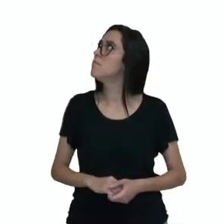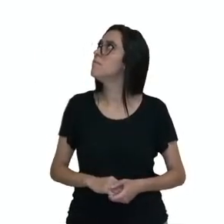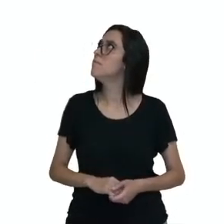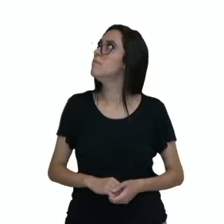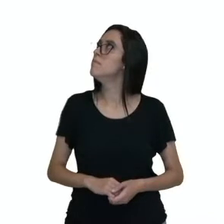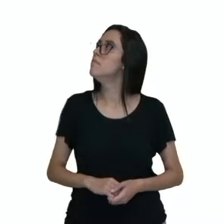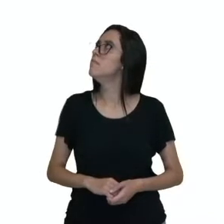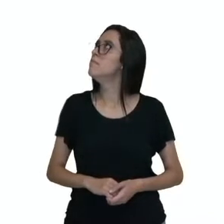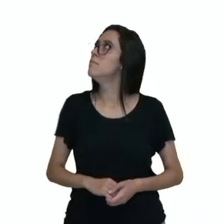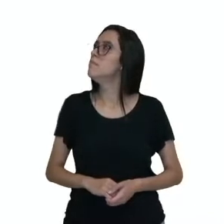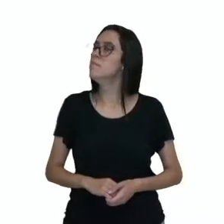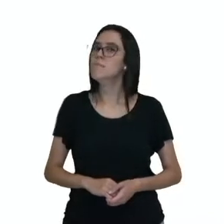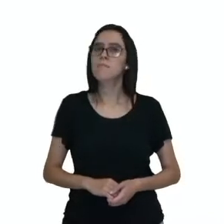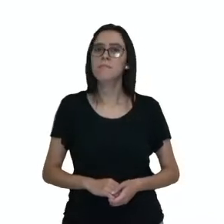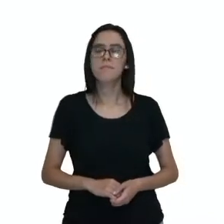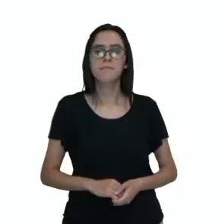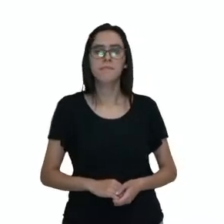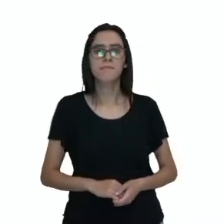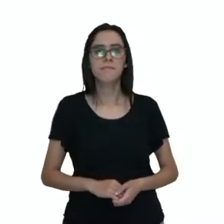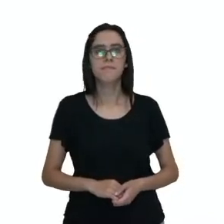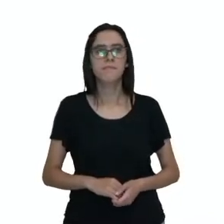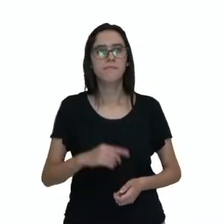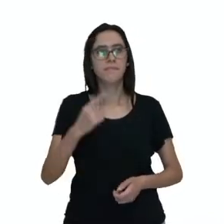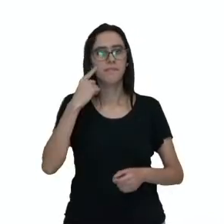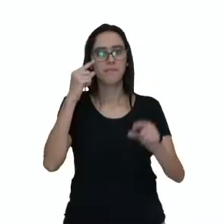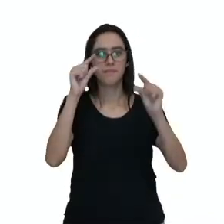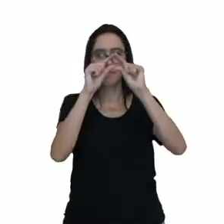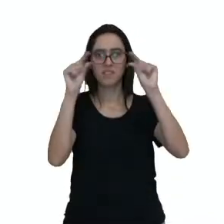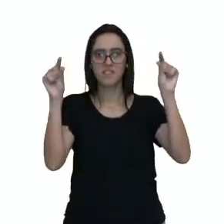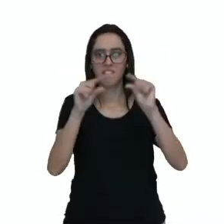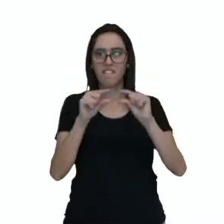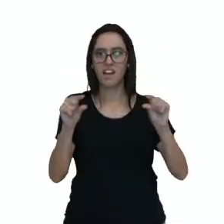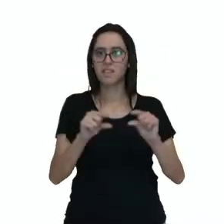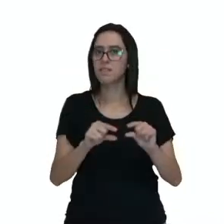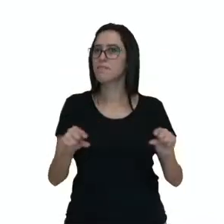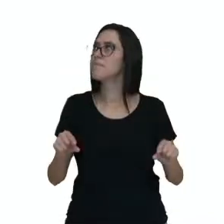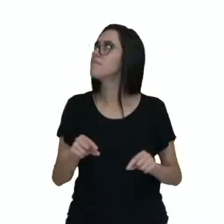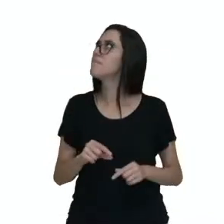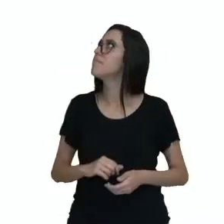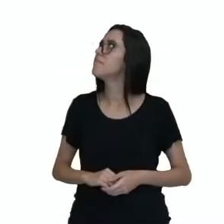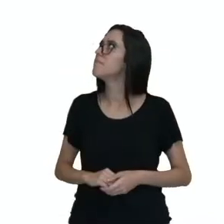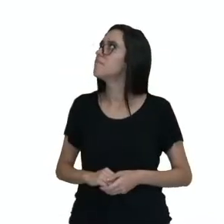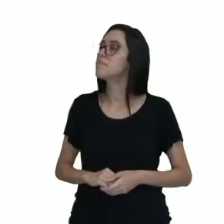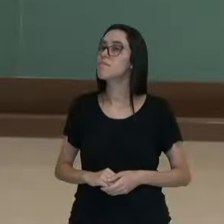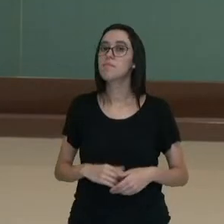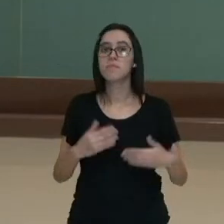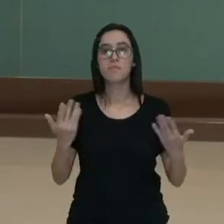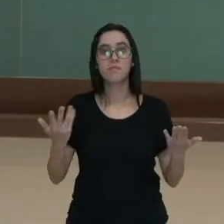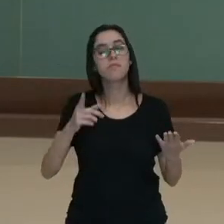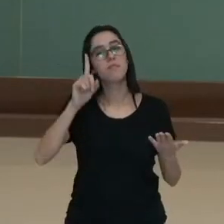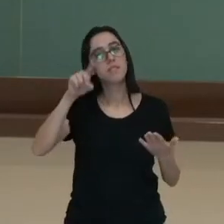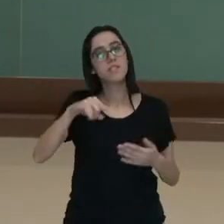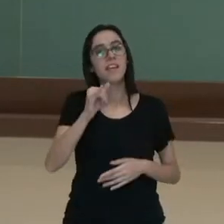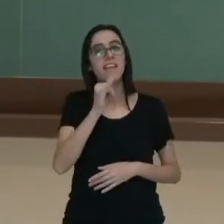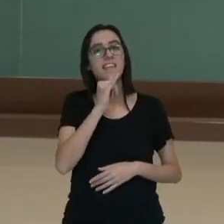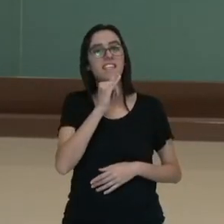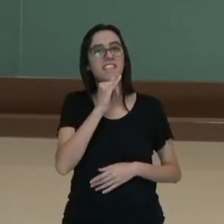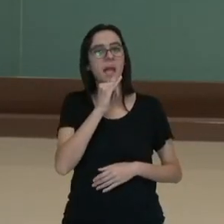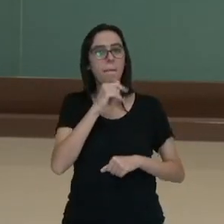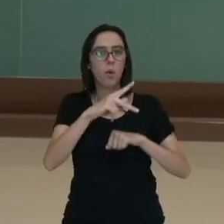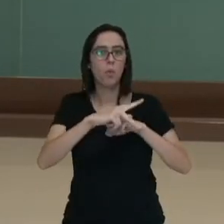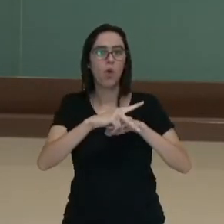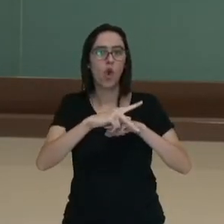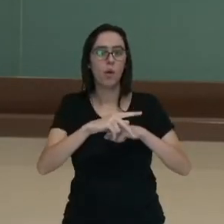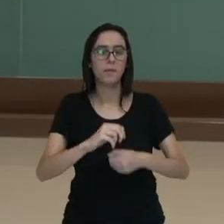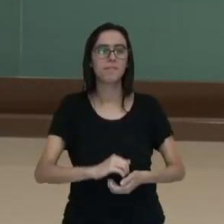para viajar. No, no tengo ninguno. Então, esses são outros pronomes.